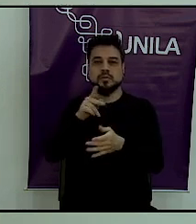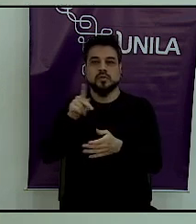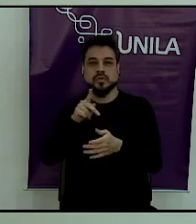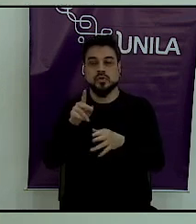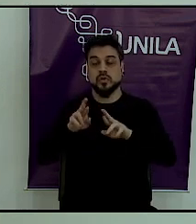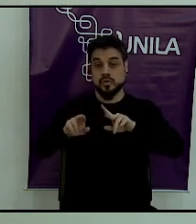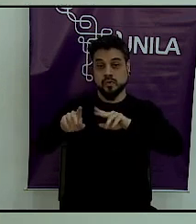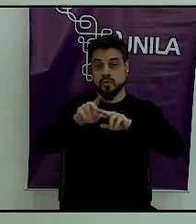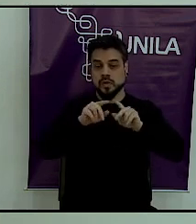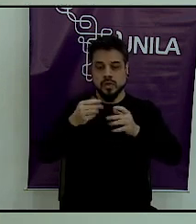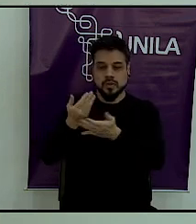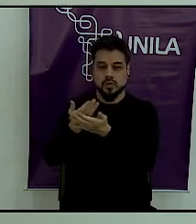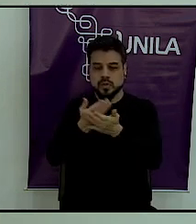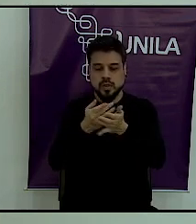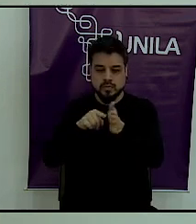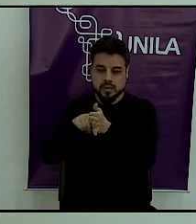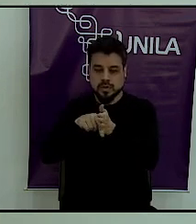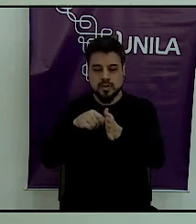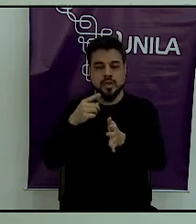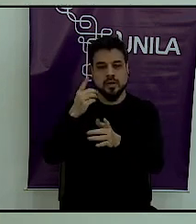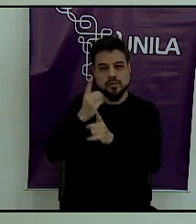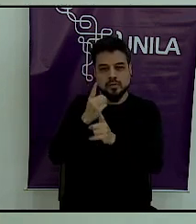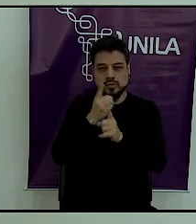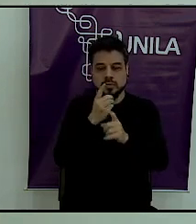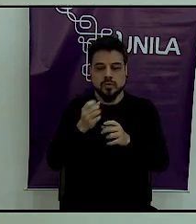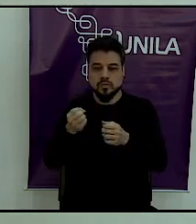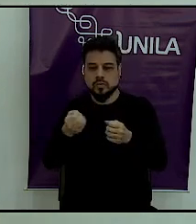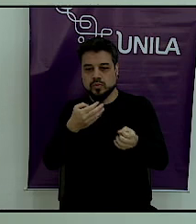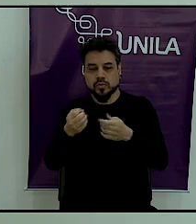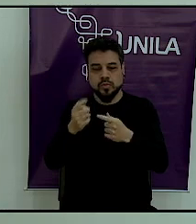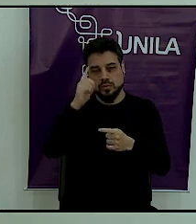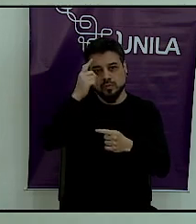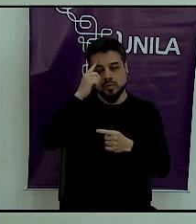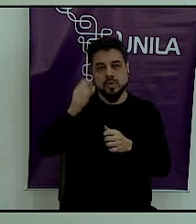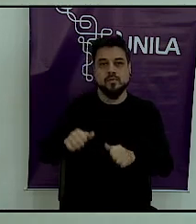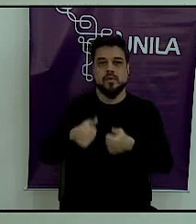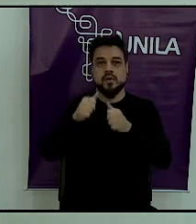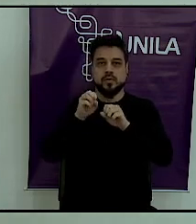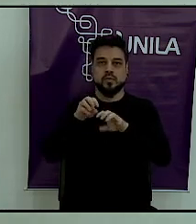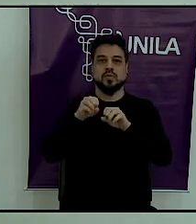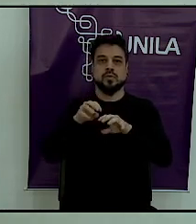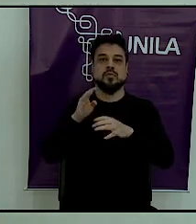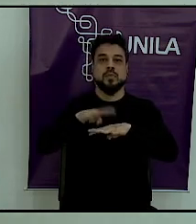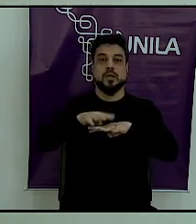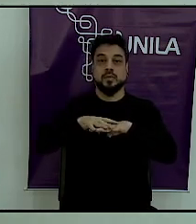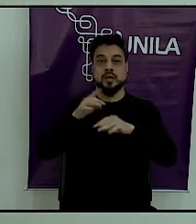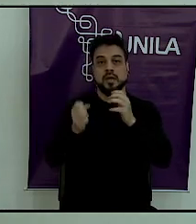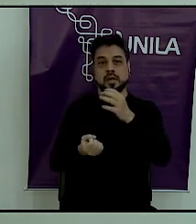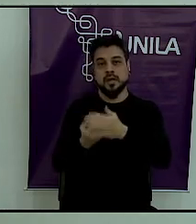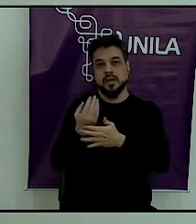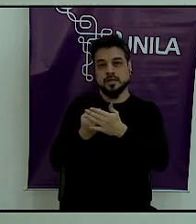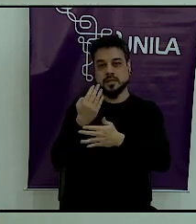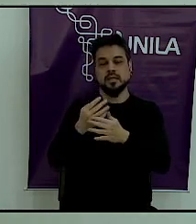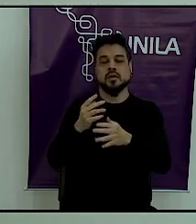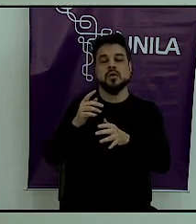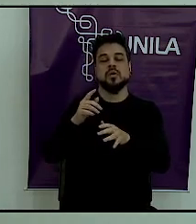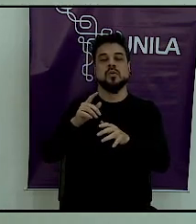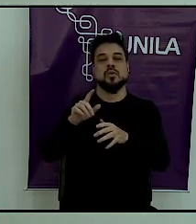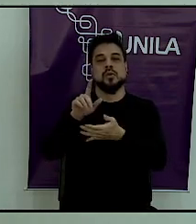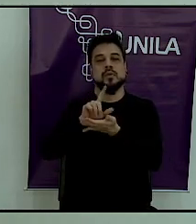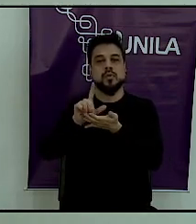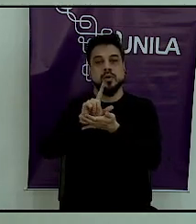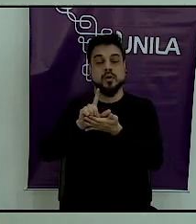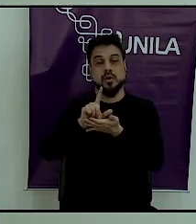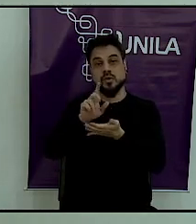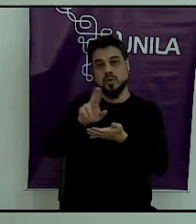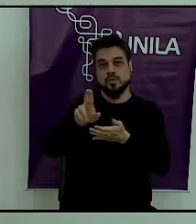no intuito de promover melhorias na educação matemática. Então, a criação de um laboratório num projeto aí chamado de Matemática para